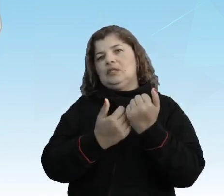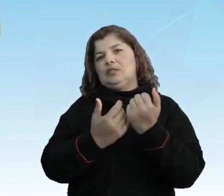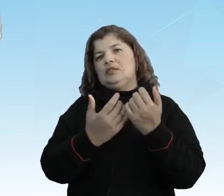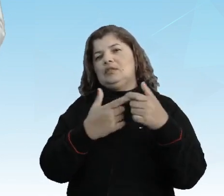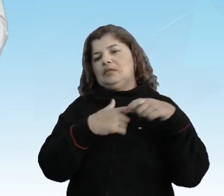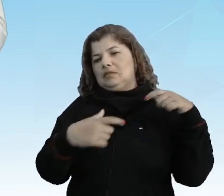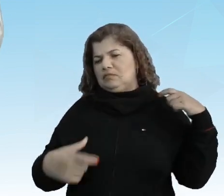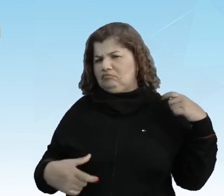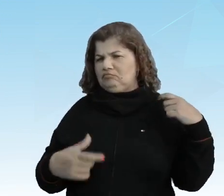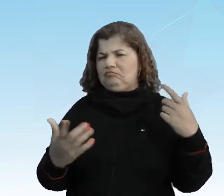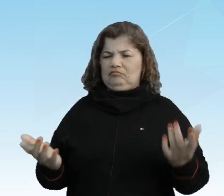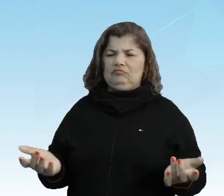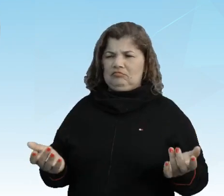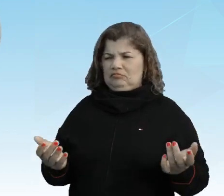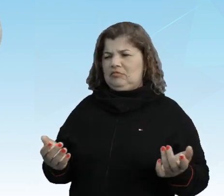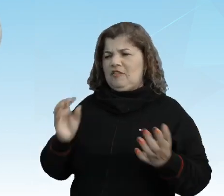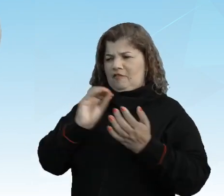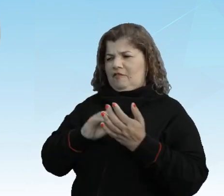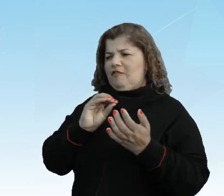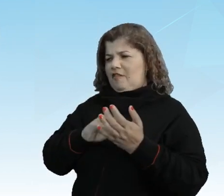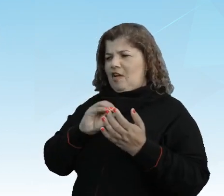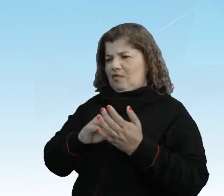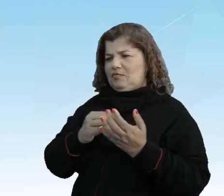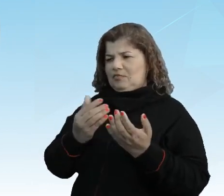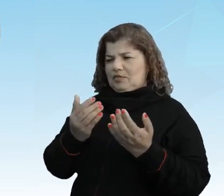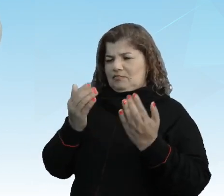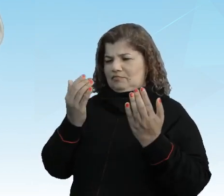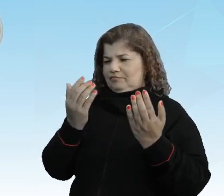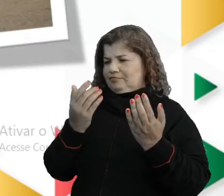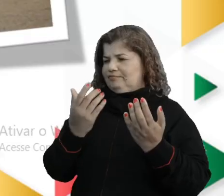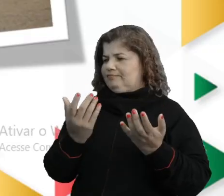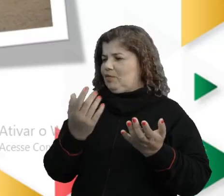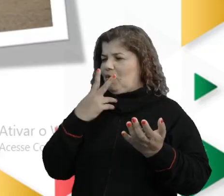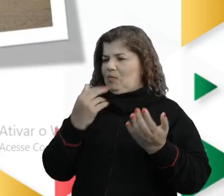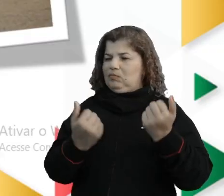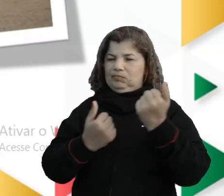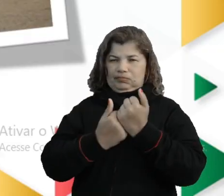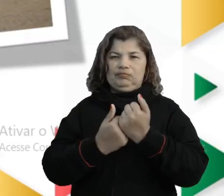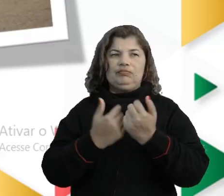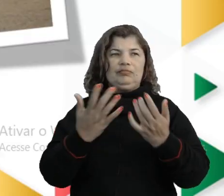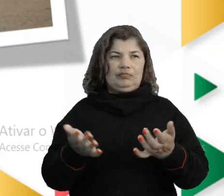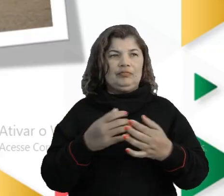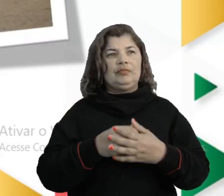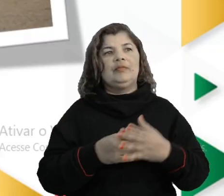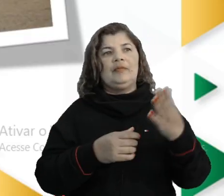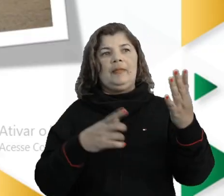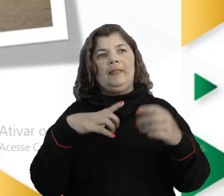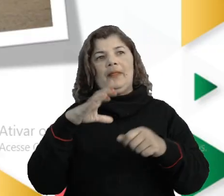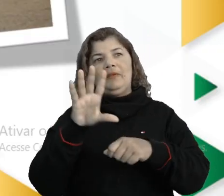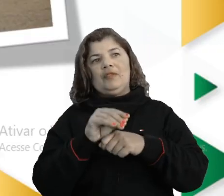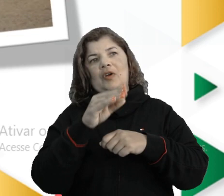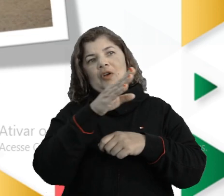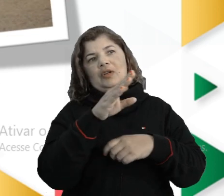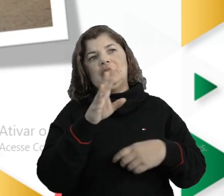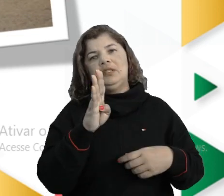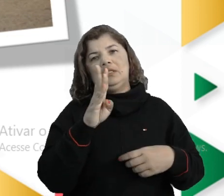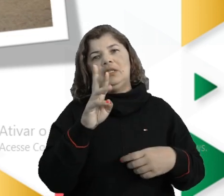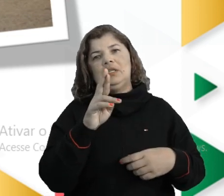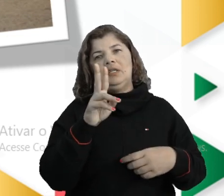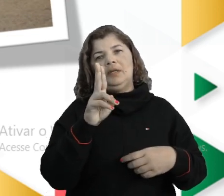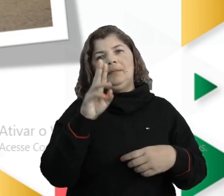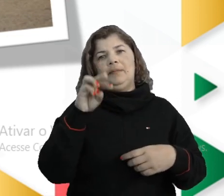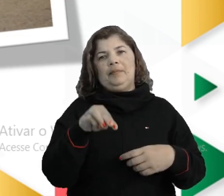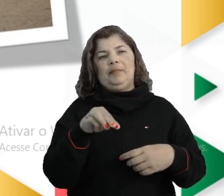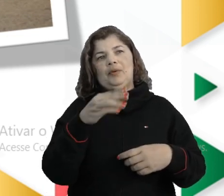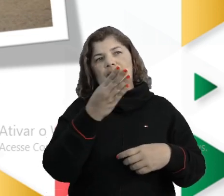eles se sentiram desprestigiados. E no caso, nós temos uma fotografia aí do forte aqui do Recife. Forte do Brum, né? Do Brum.